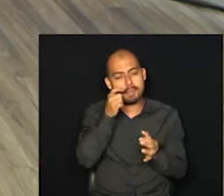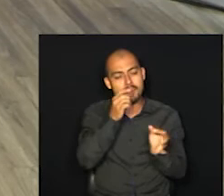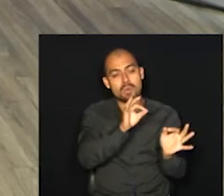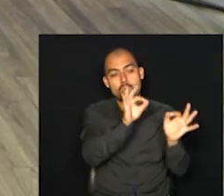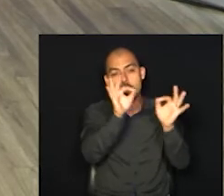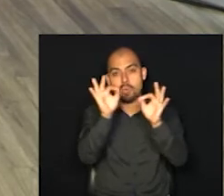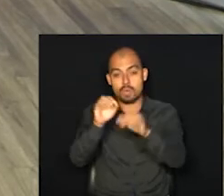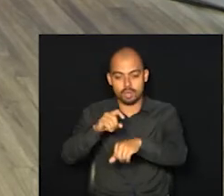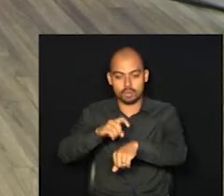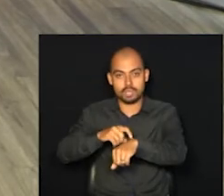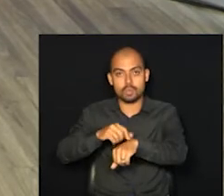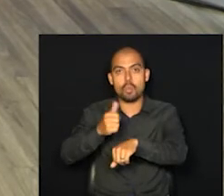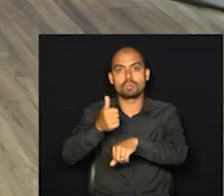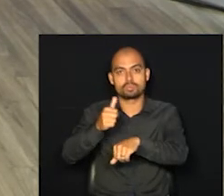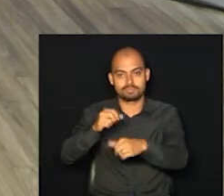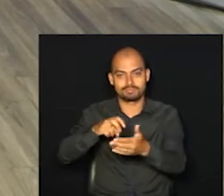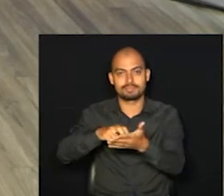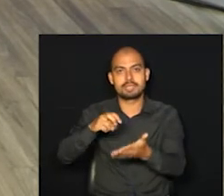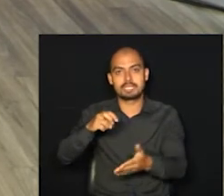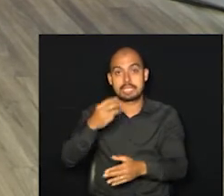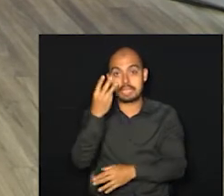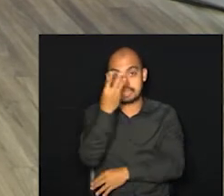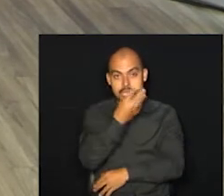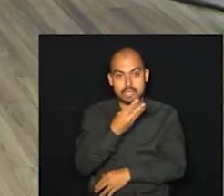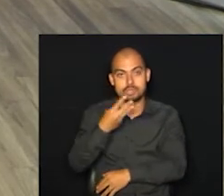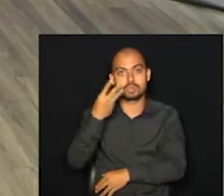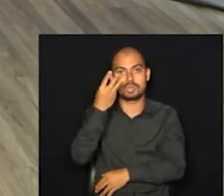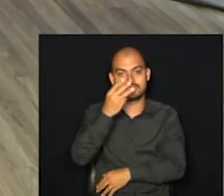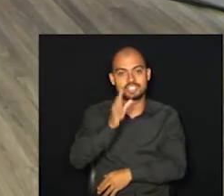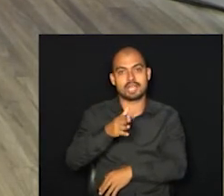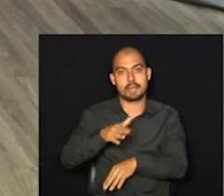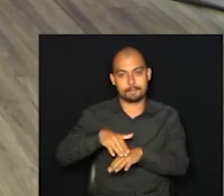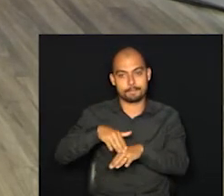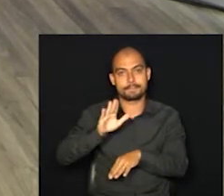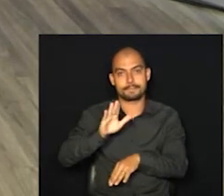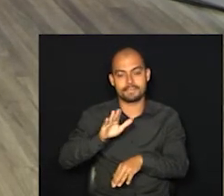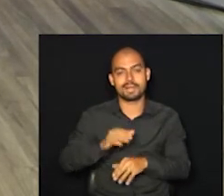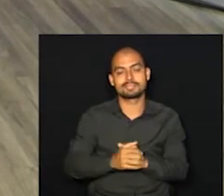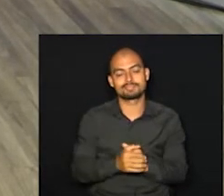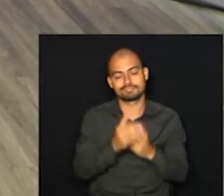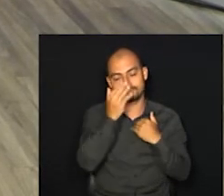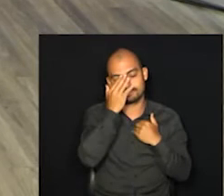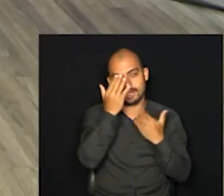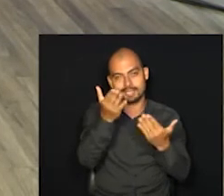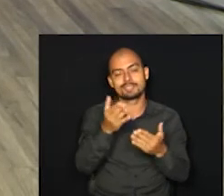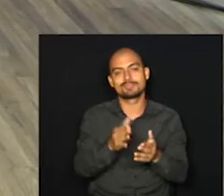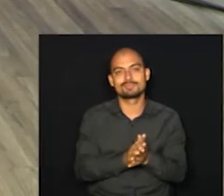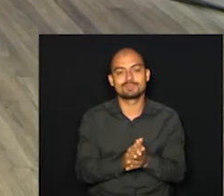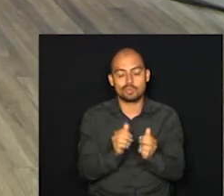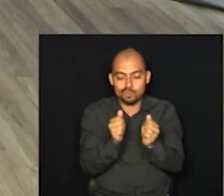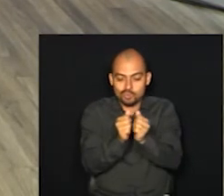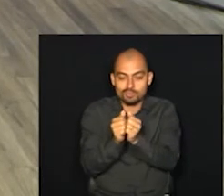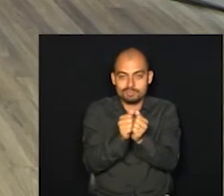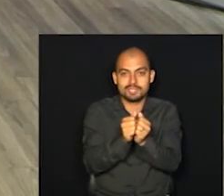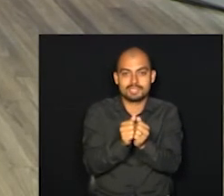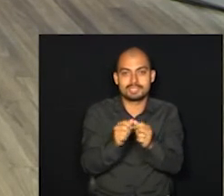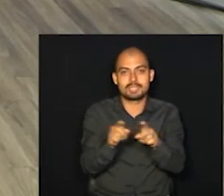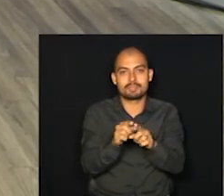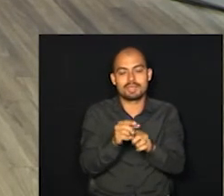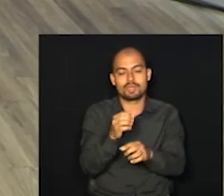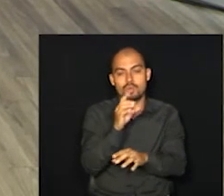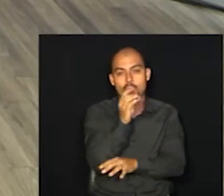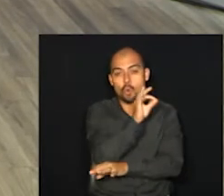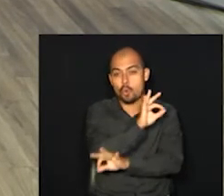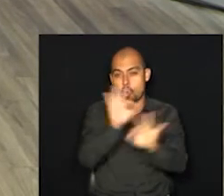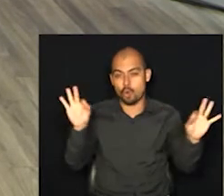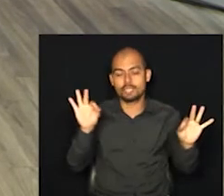as 11 horas da manhã, mais de 3 horas de programa. Agradeço a sua companhia, a sua audiência. Ótimo fim de